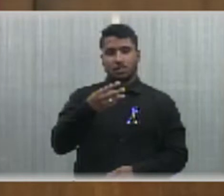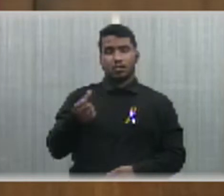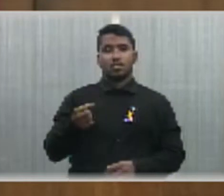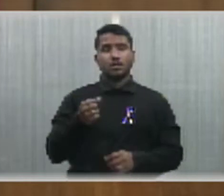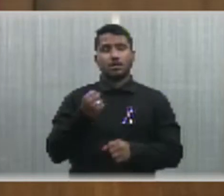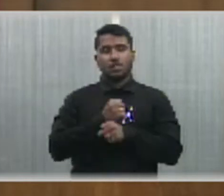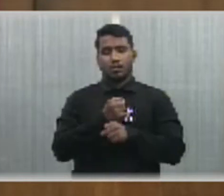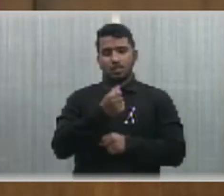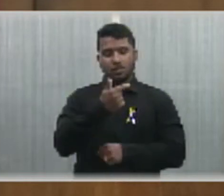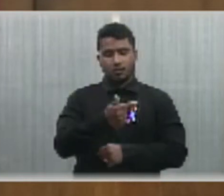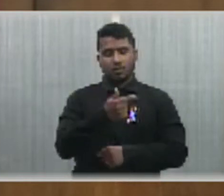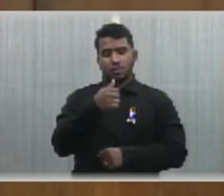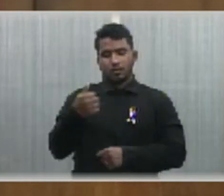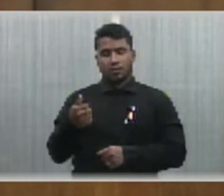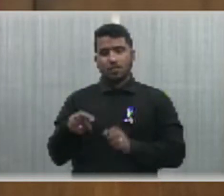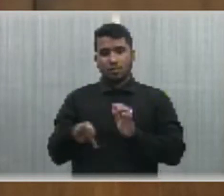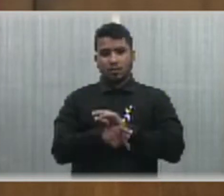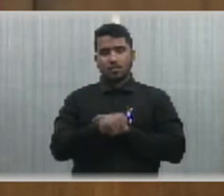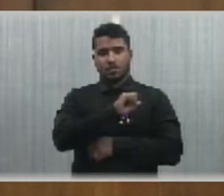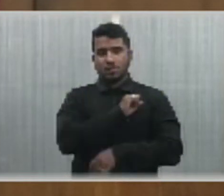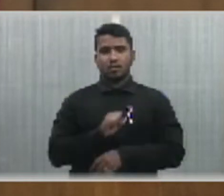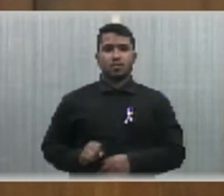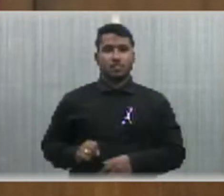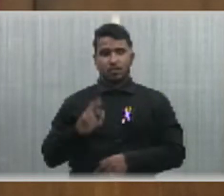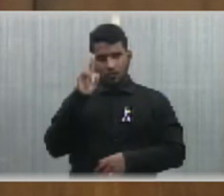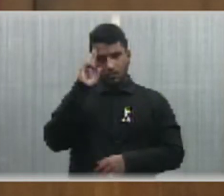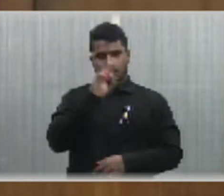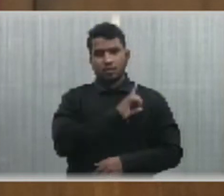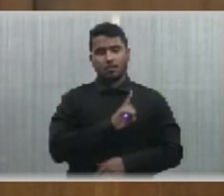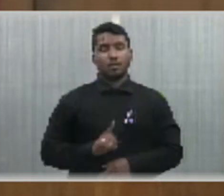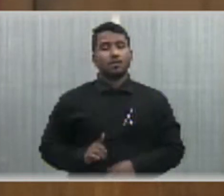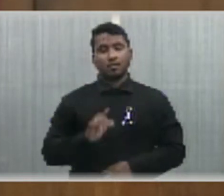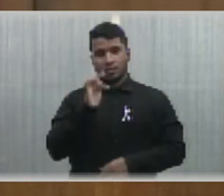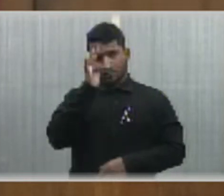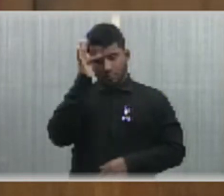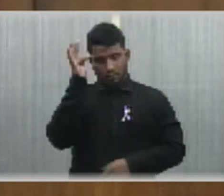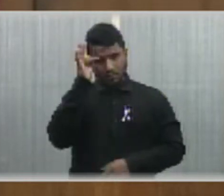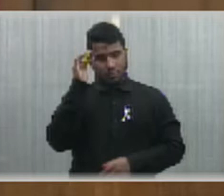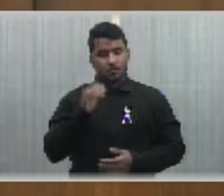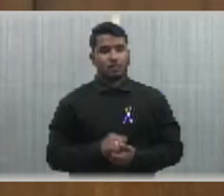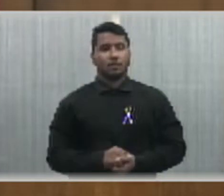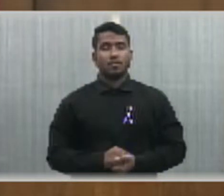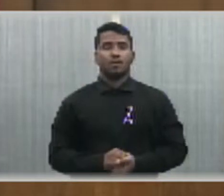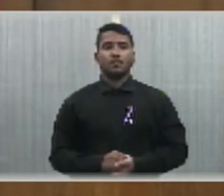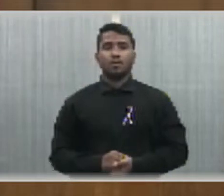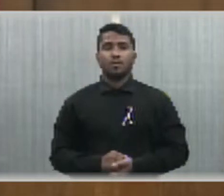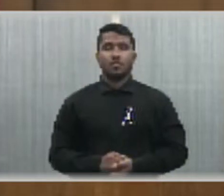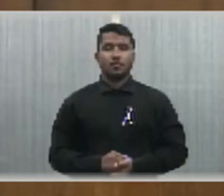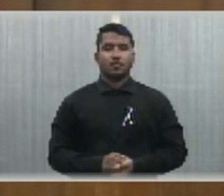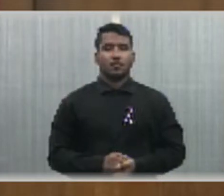236/2021, de autoria do senador, do senhor deputado Franzé Silva, processo AL